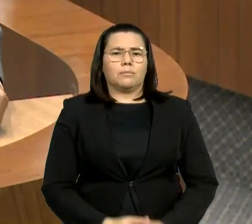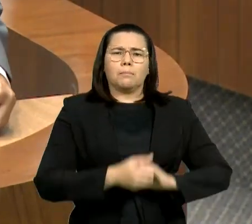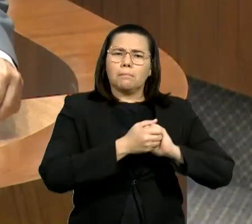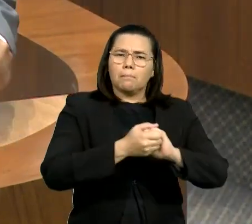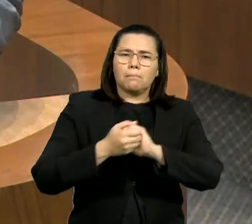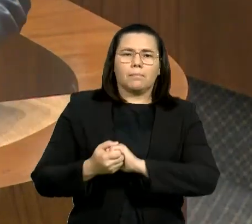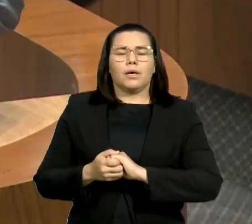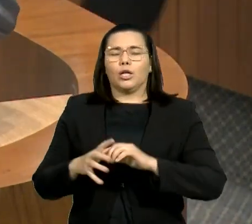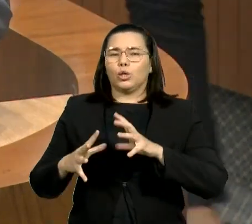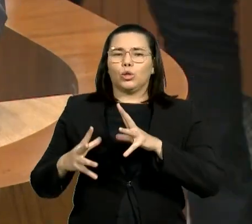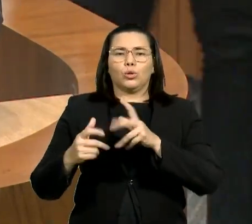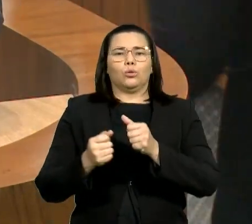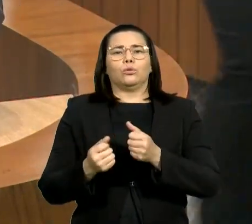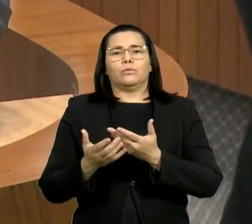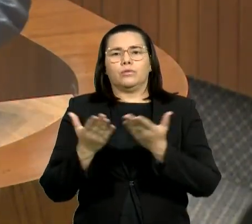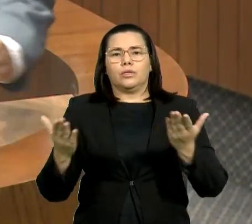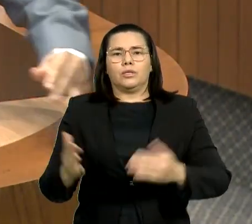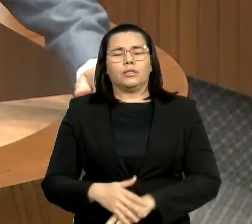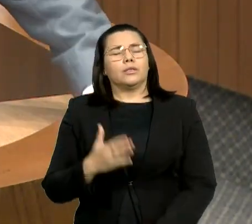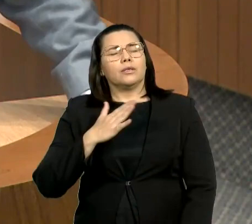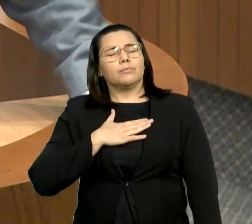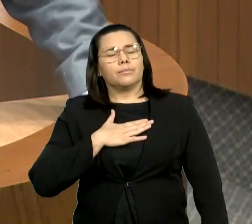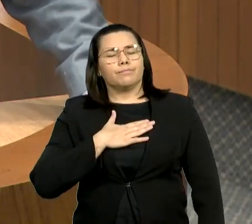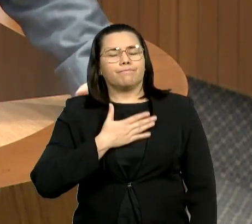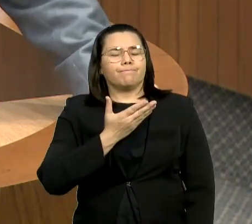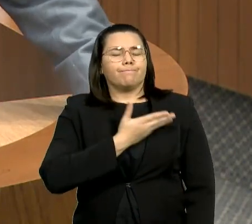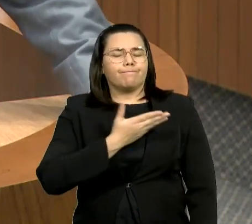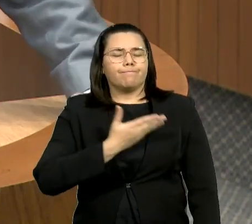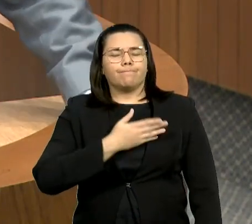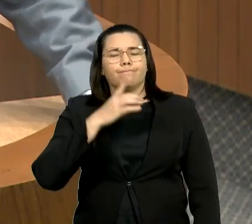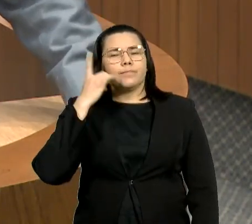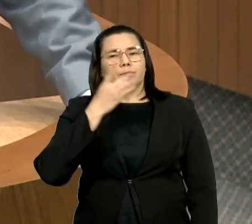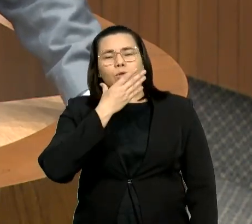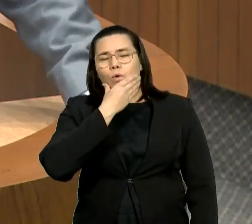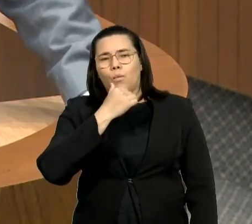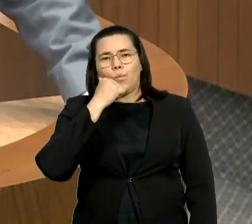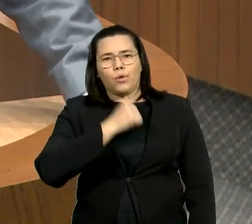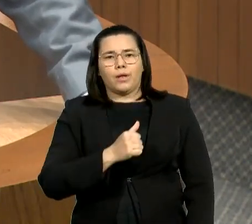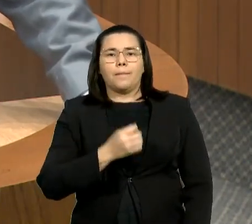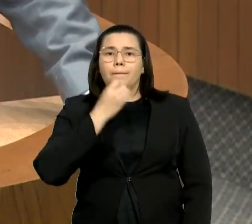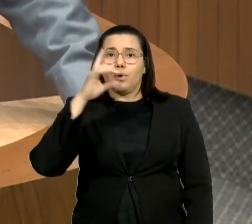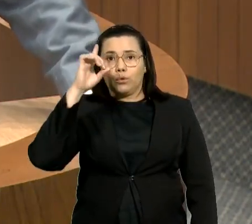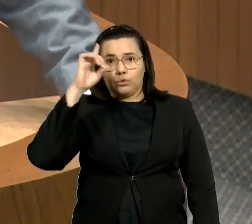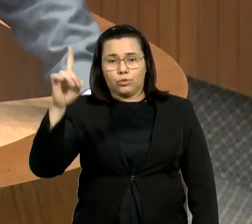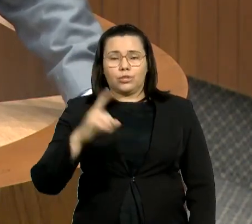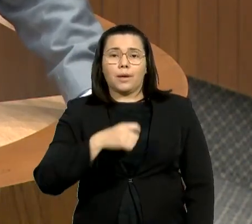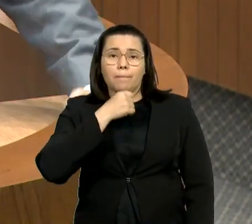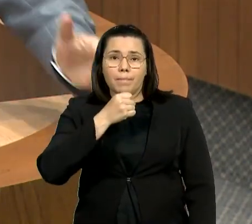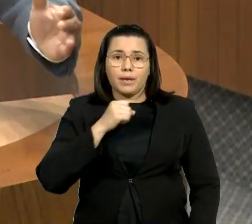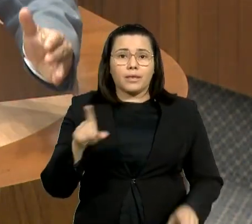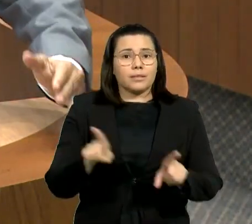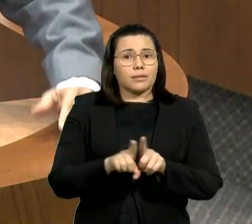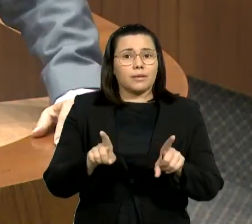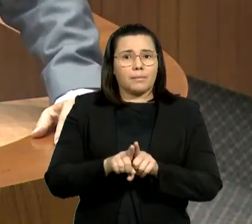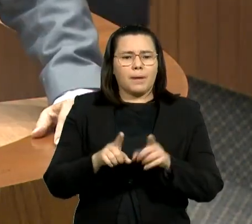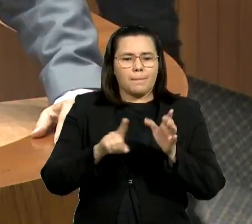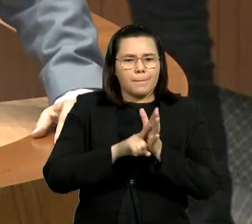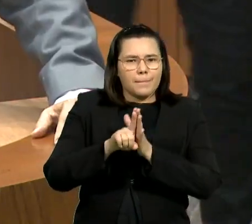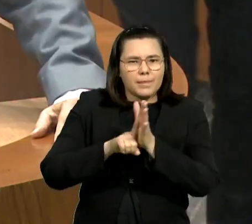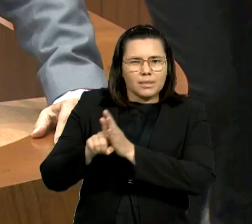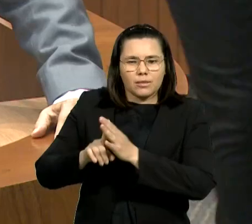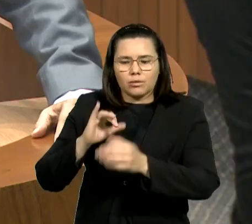todas. Queridos colegas, deputados e deputadas, bom dia. Imprensa, internauta,